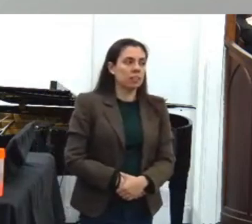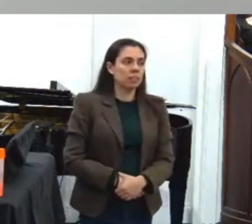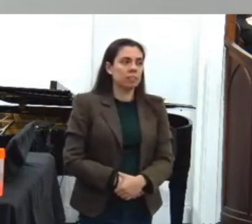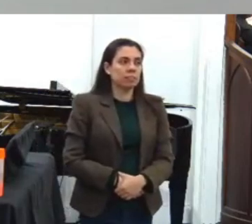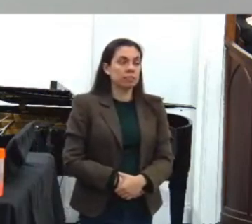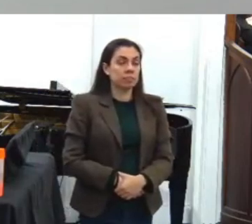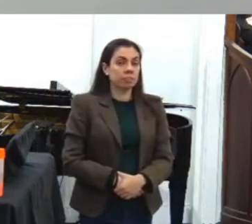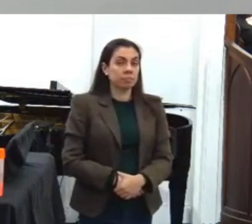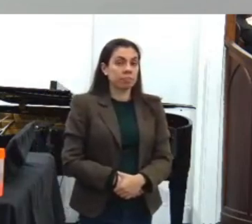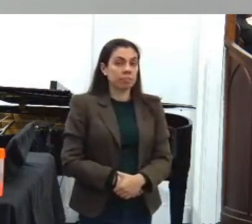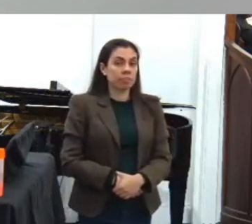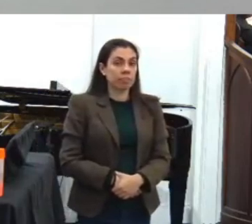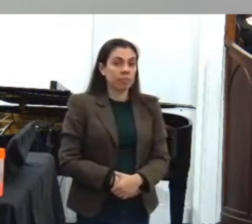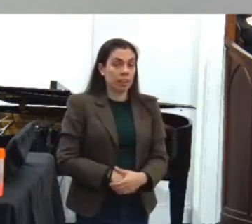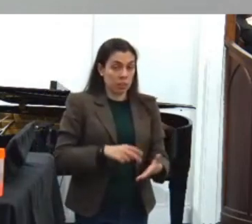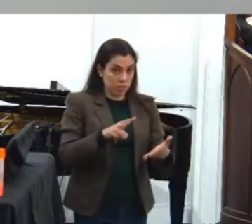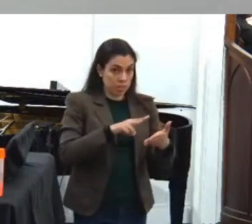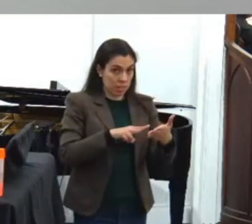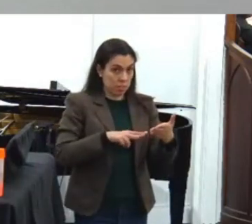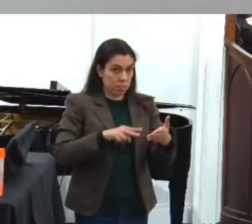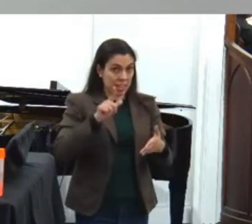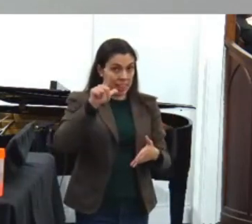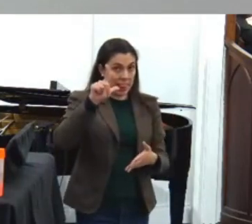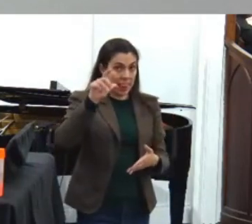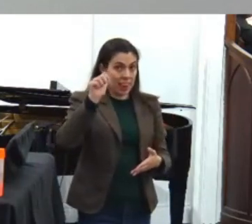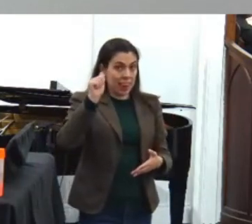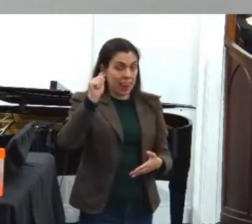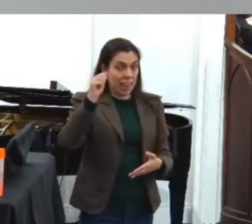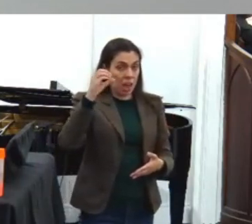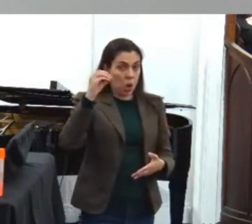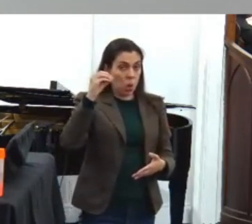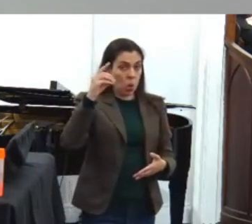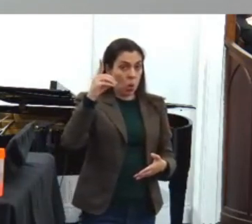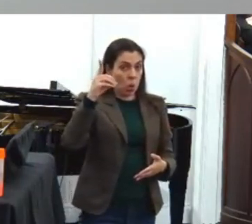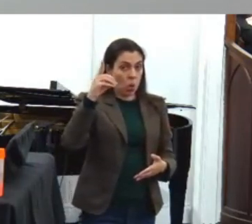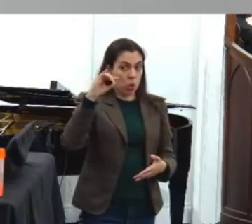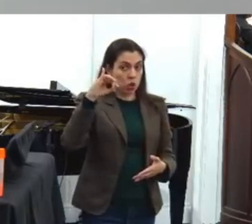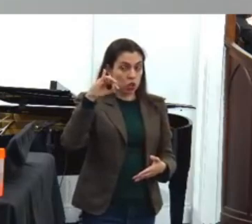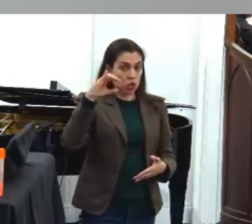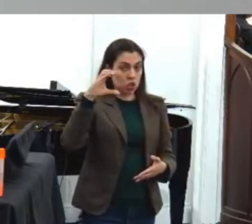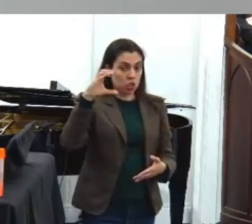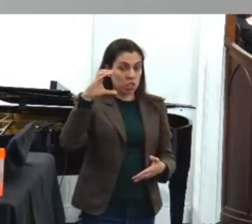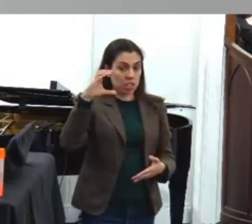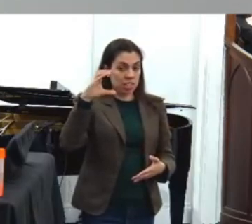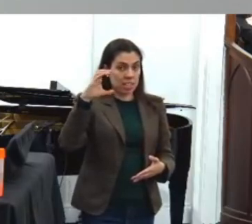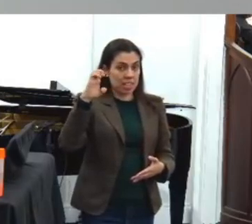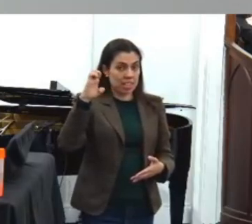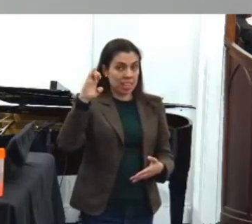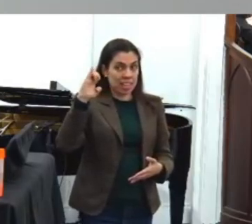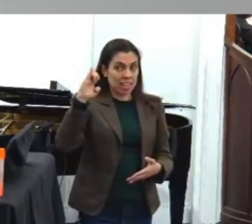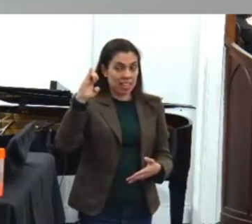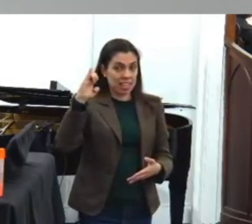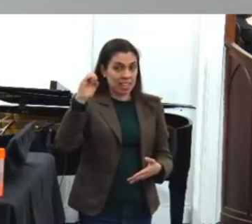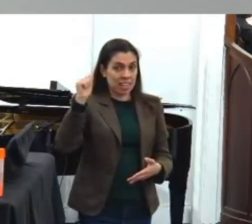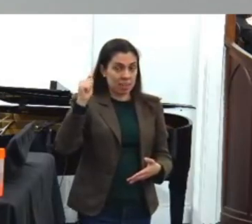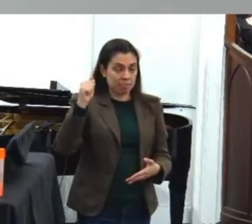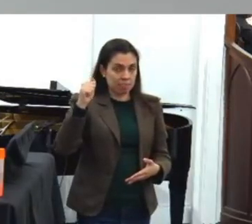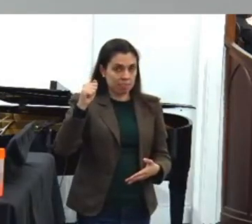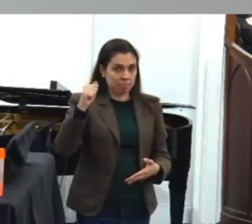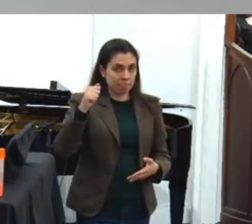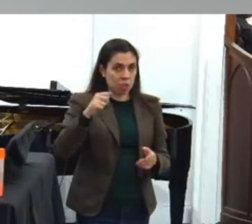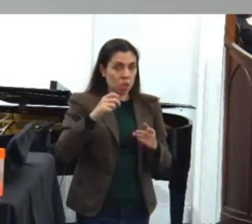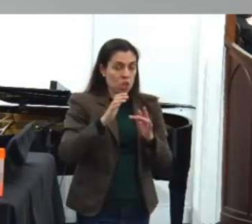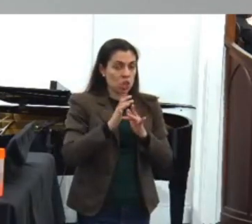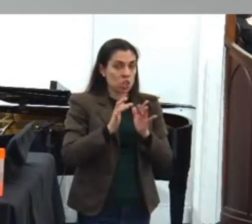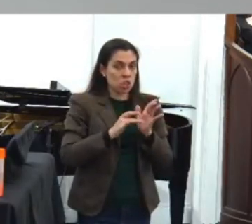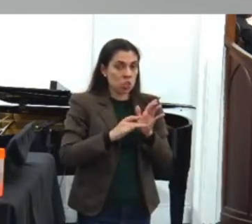nenhum elogio. Nenhum elogio. Mas o versículo de número 14, ele